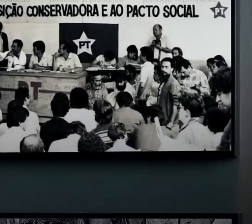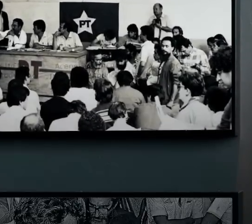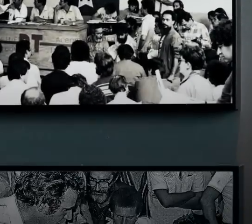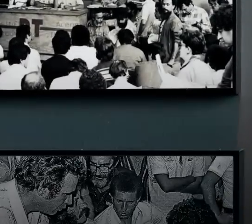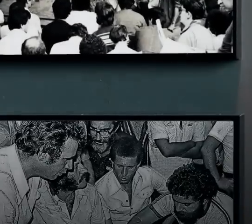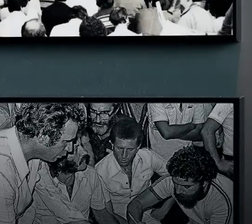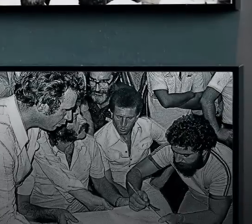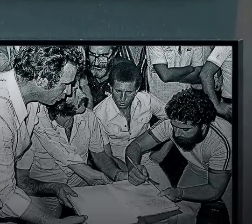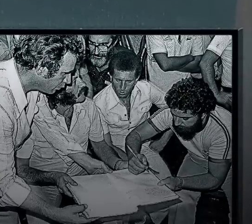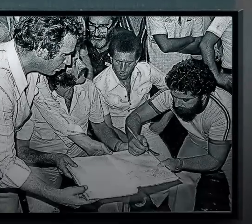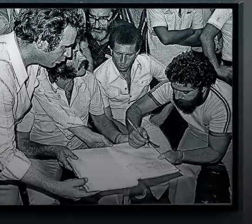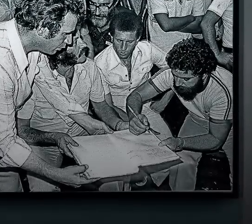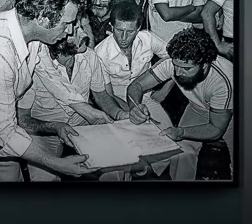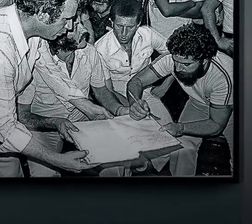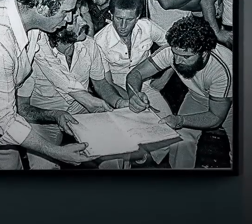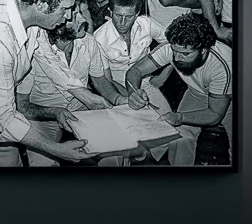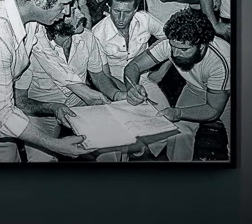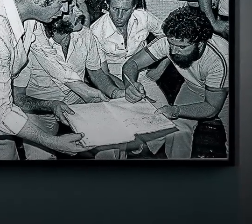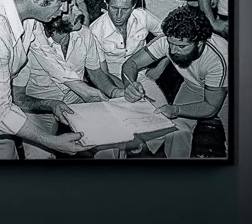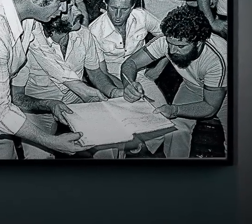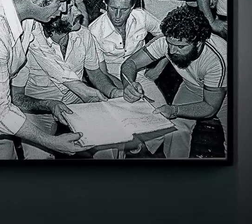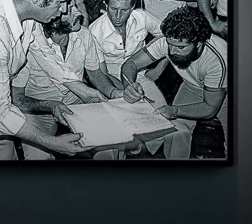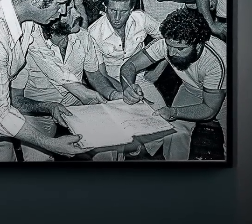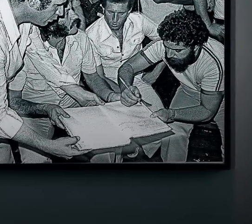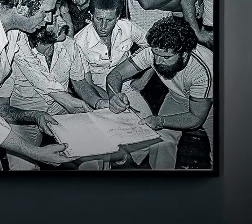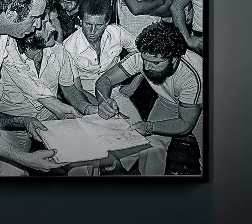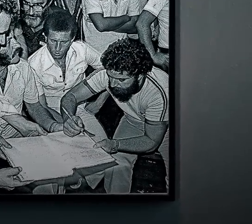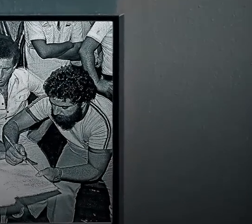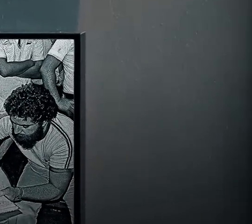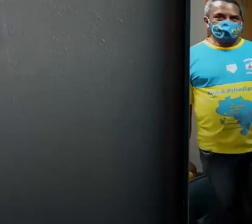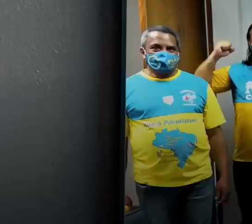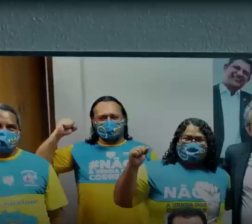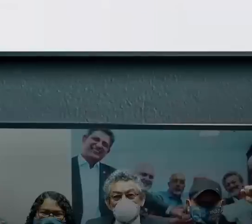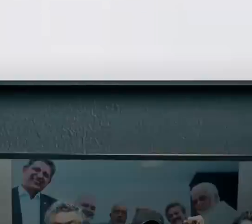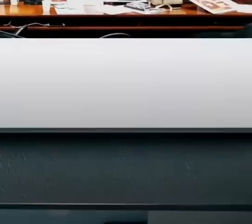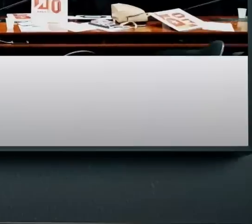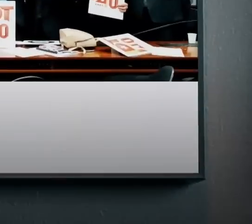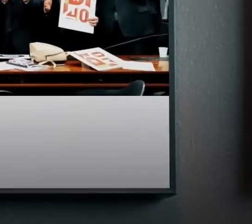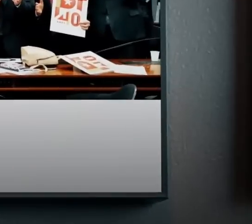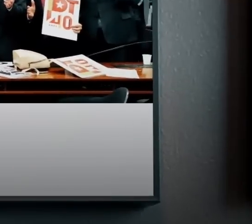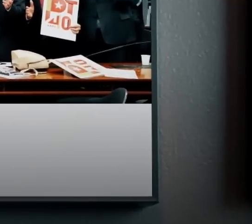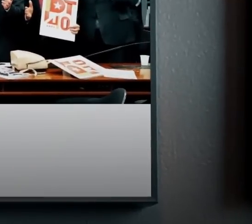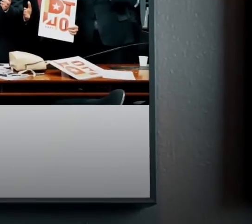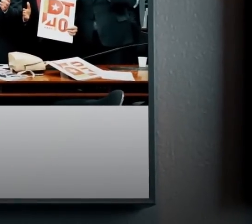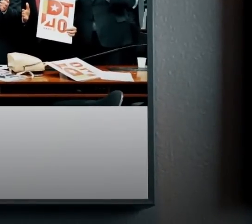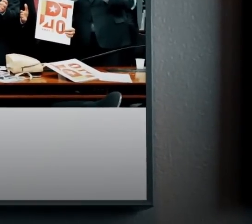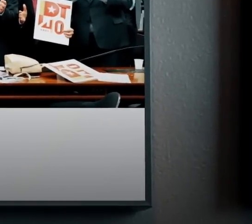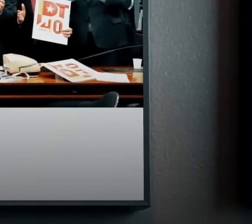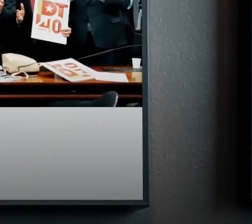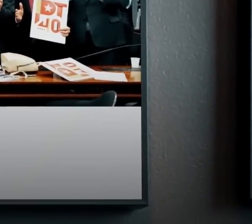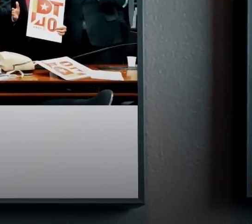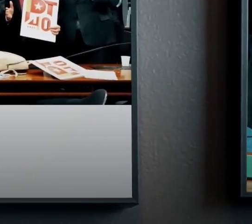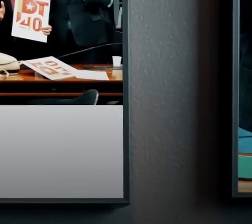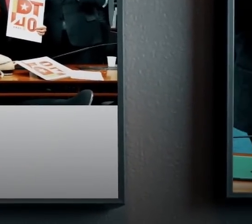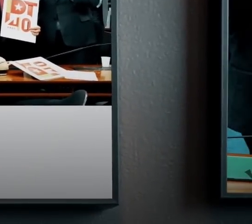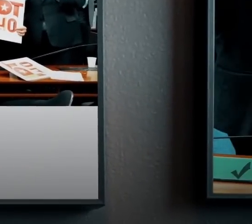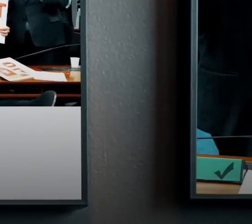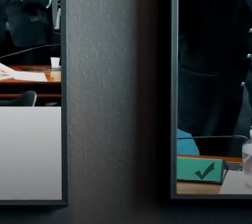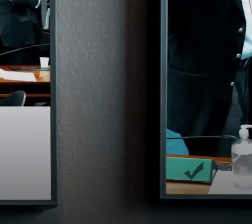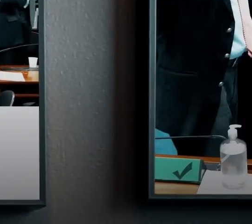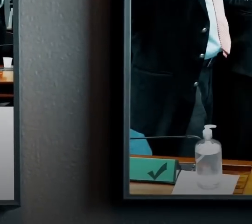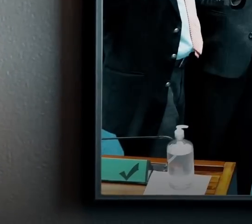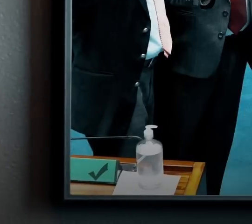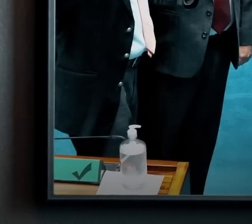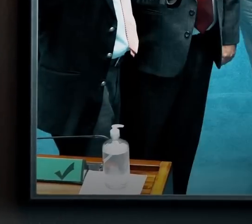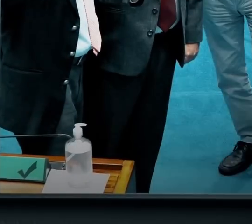as dificuldades e goleiam em favor do povo brasileiro. E é você, e cada um de nós, que tem o poder de escalar essa seleção.